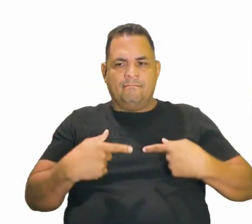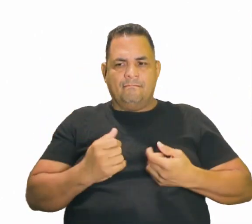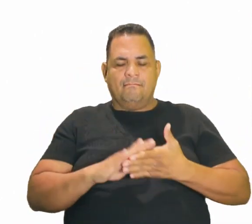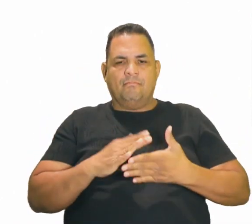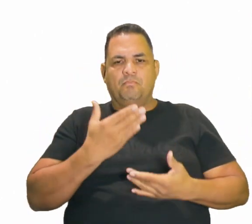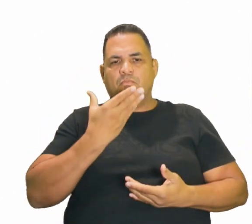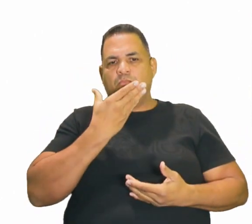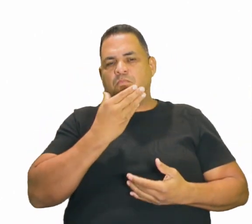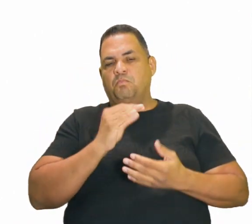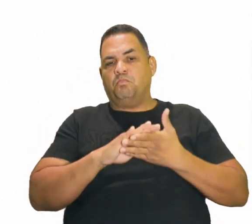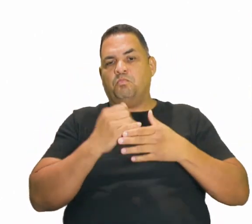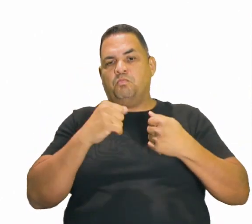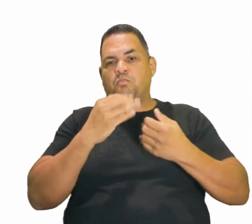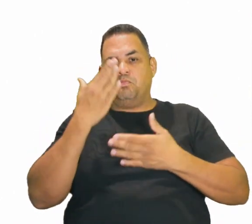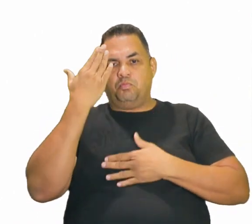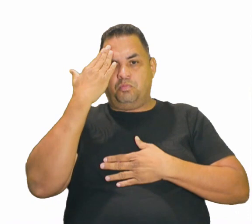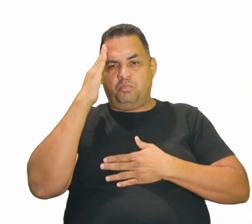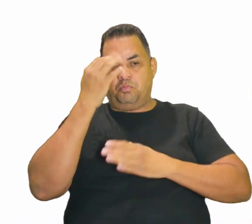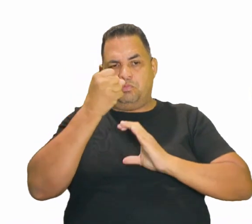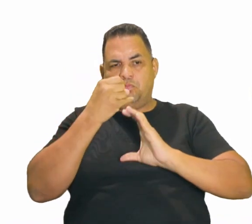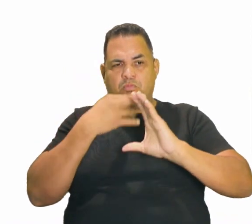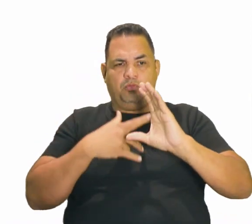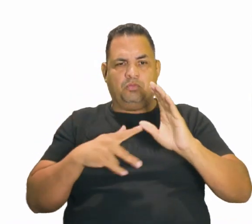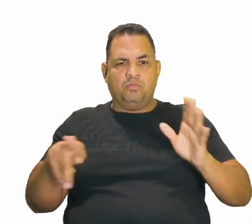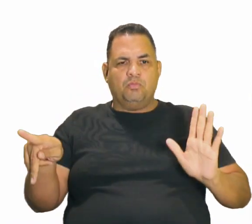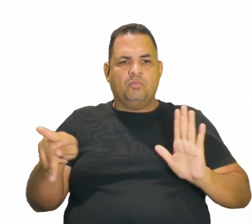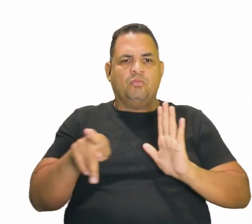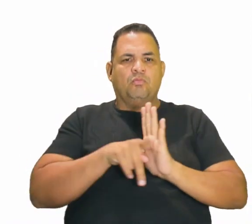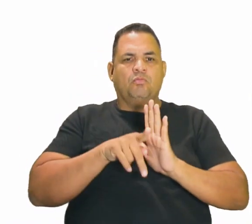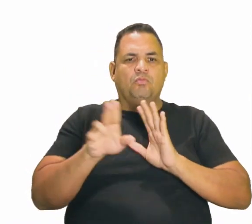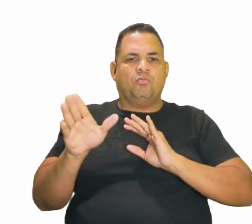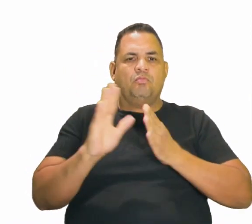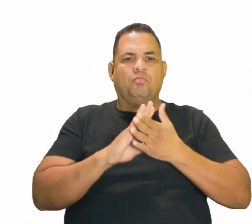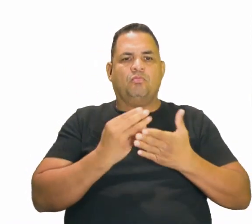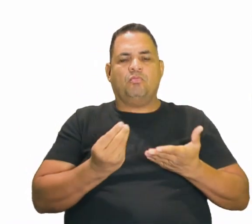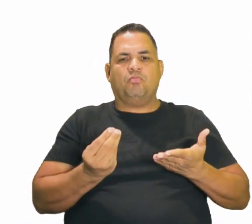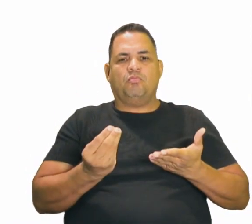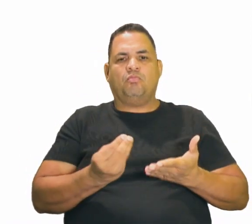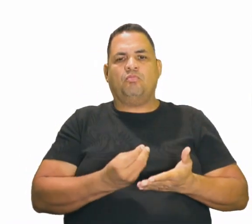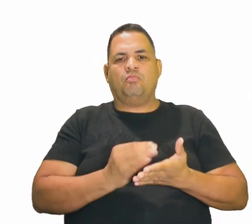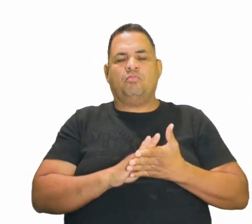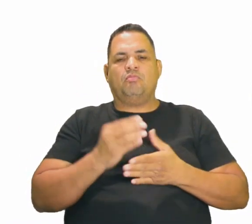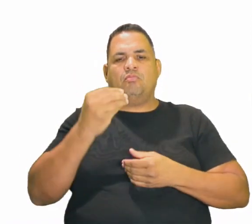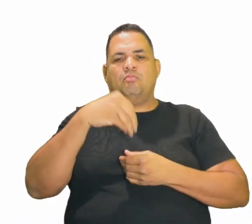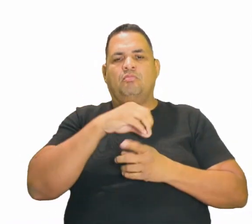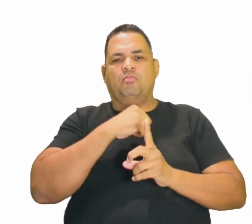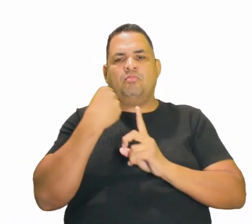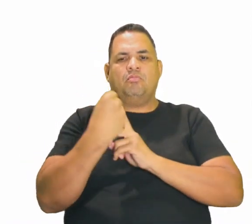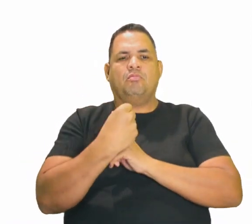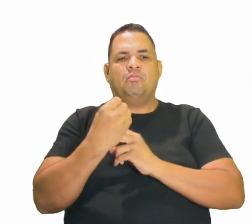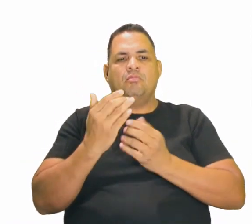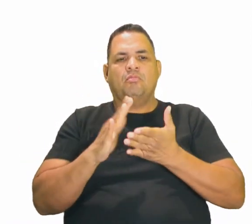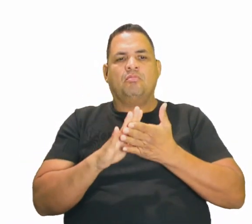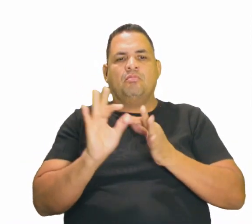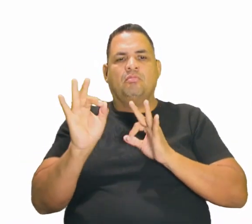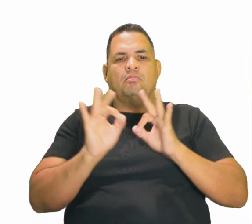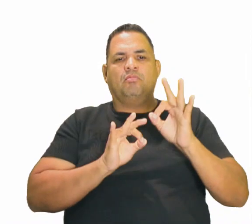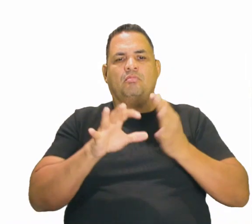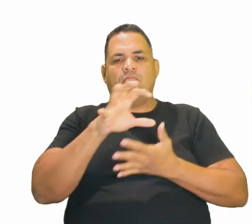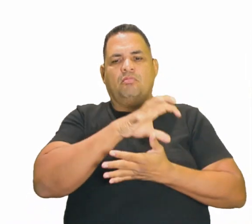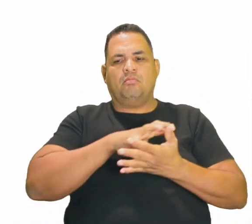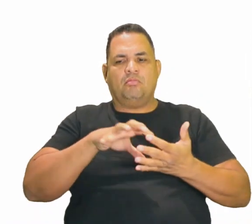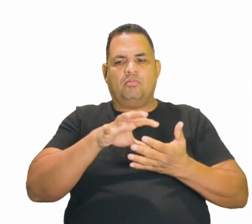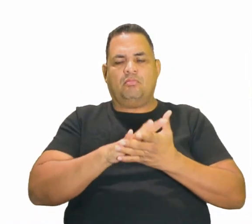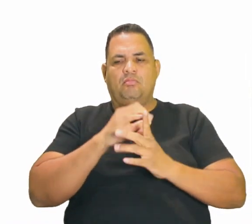pode compreender as características próprias de um momento da sociedade e é uma forma